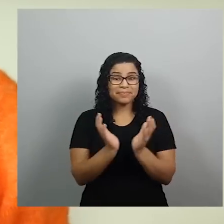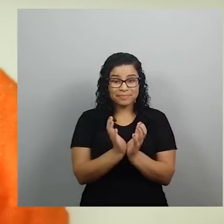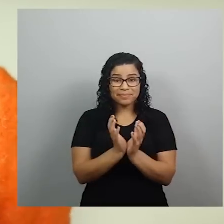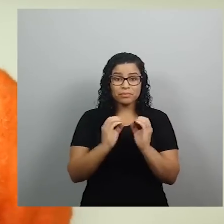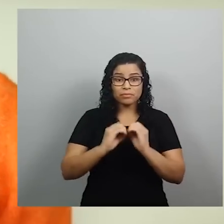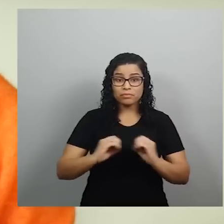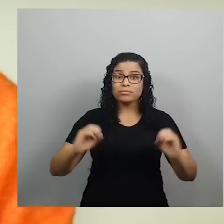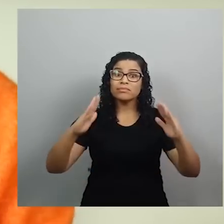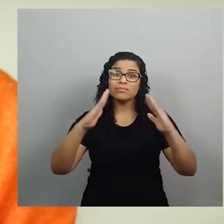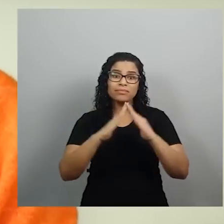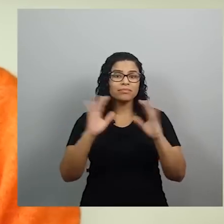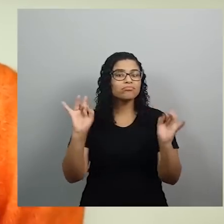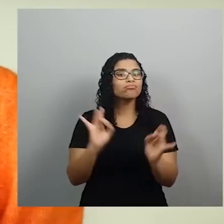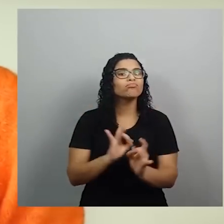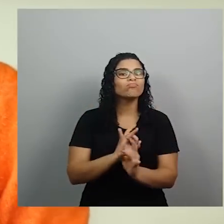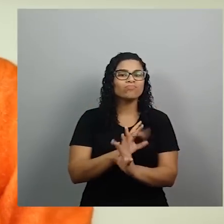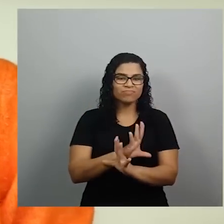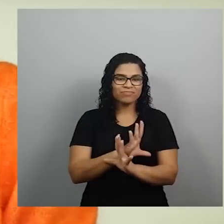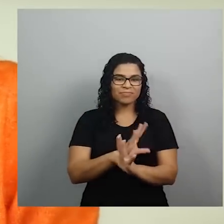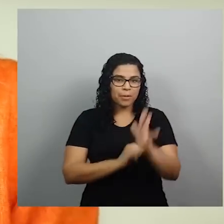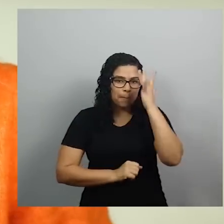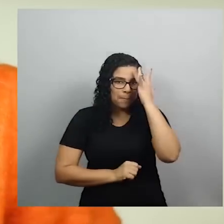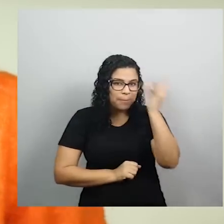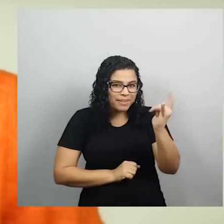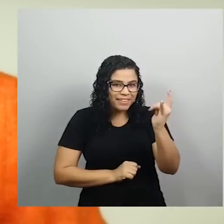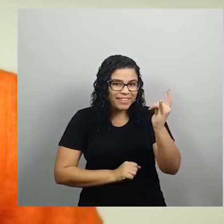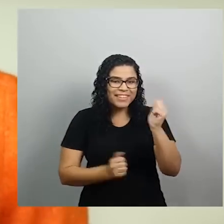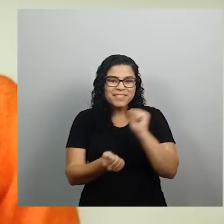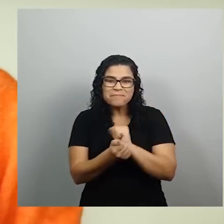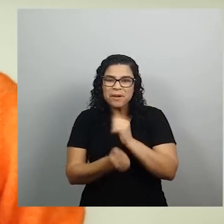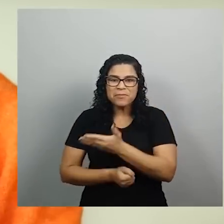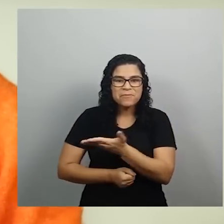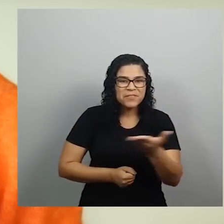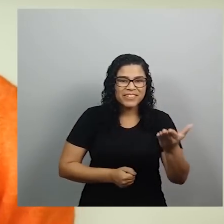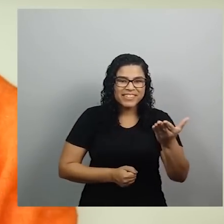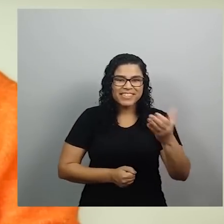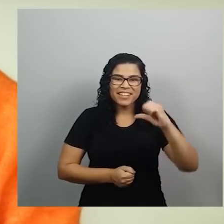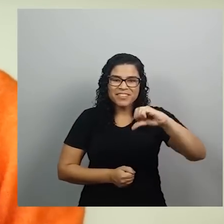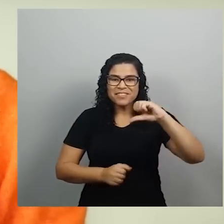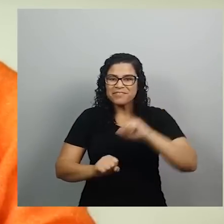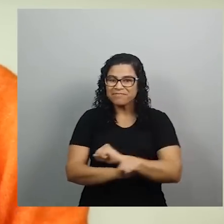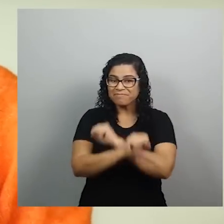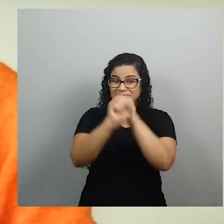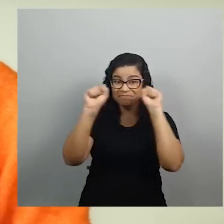aí, turminha, o programa de hoje chegou ao fim. Mas amanhã eu espero